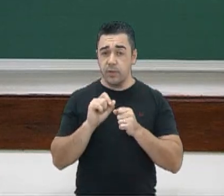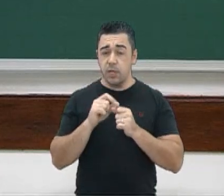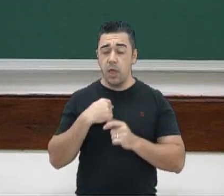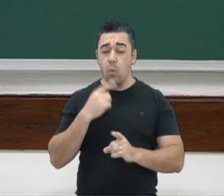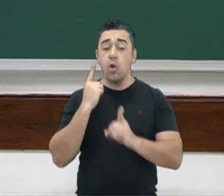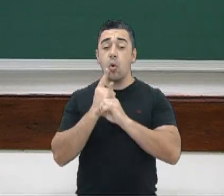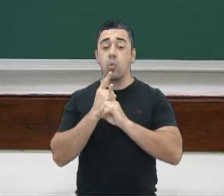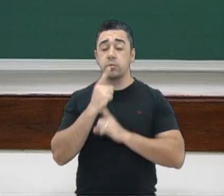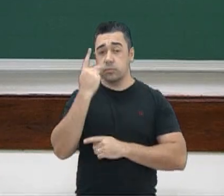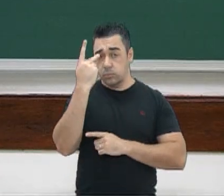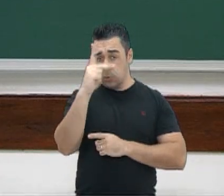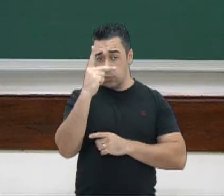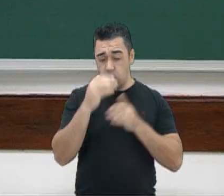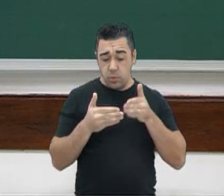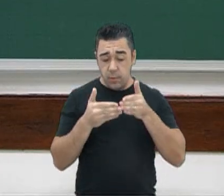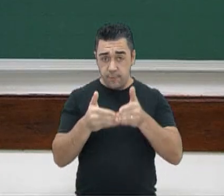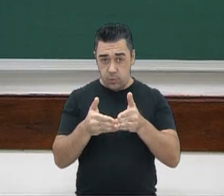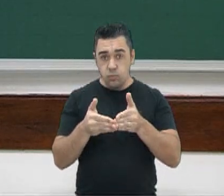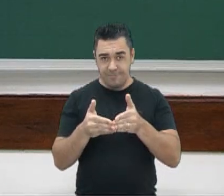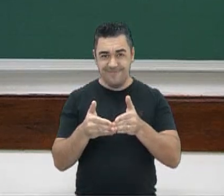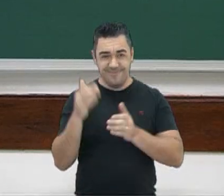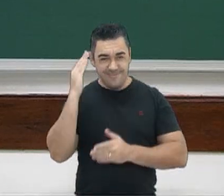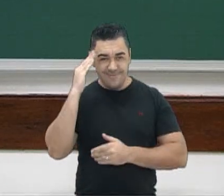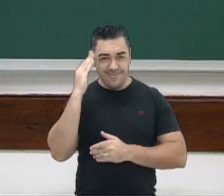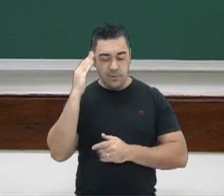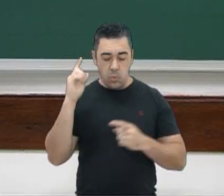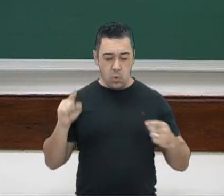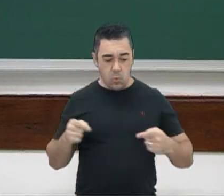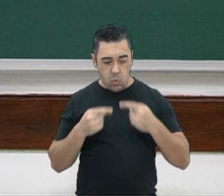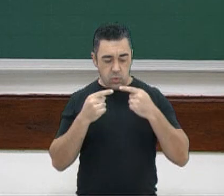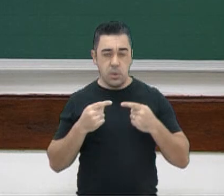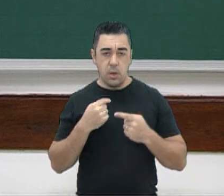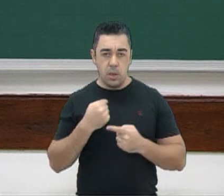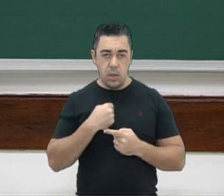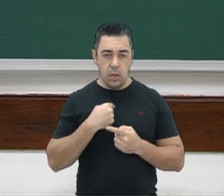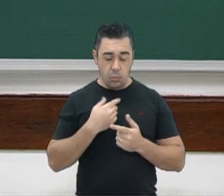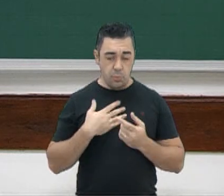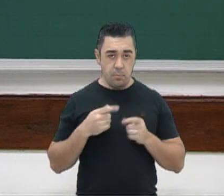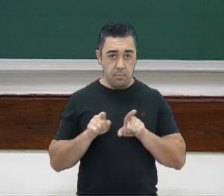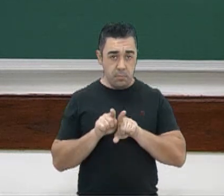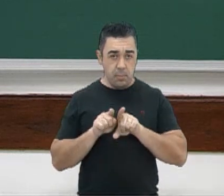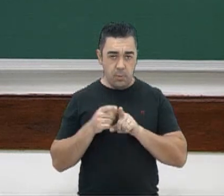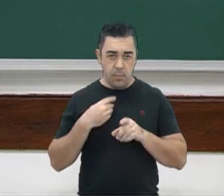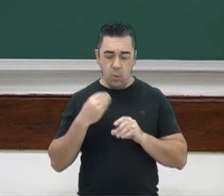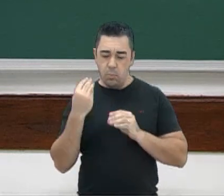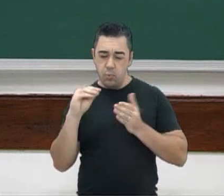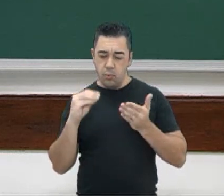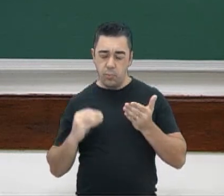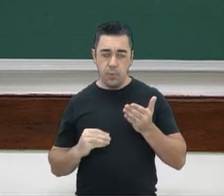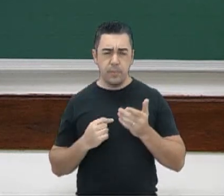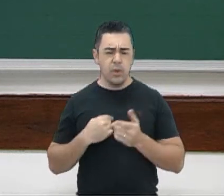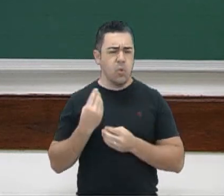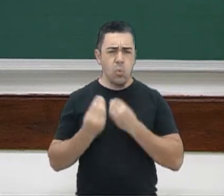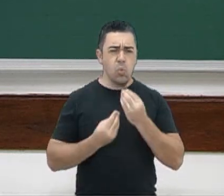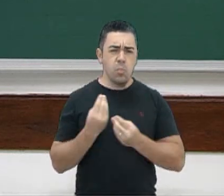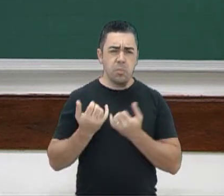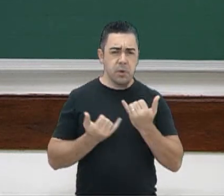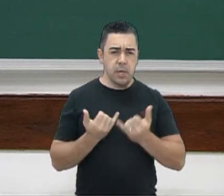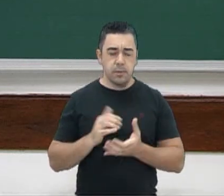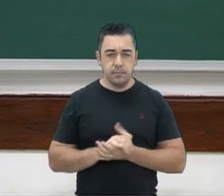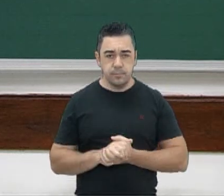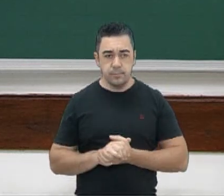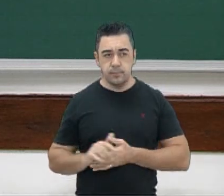as embarcações do seu oponente, aonde cada um dos jogadores vai dispor de um tabuleiro. Vamos ver como é esse